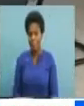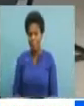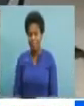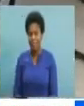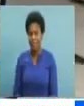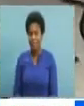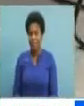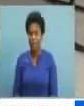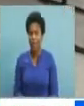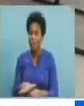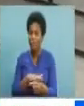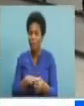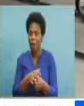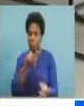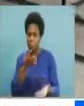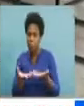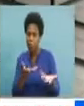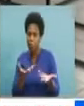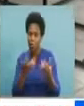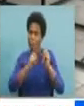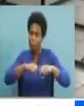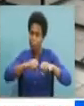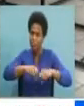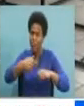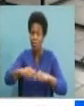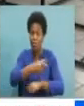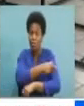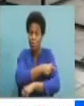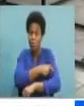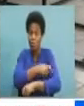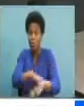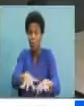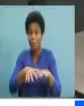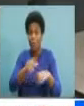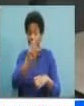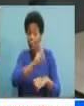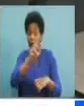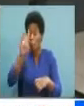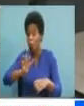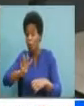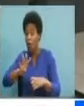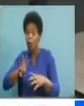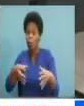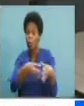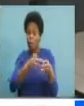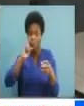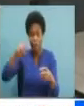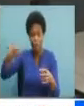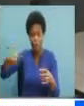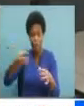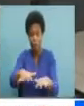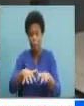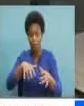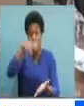num ambiente de discussões consensuais os deputados da 1ª e 4ª comissão as estilizadas do parlamento